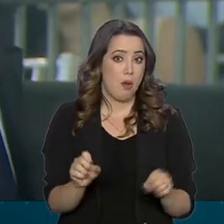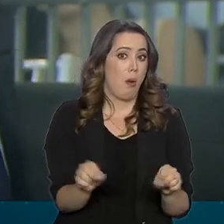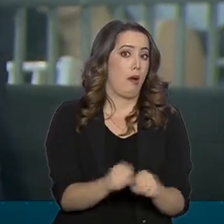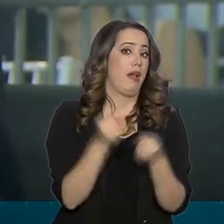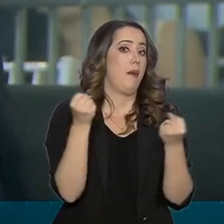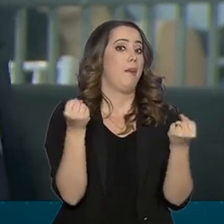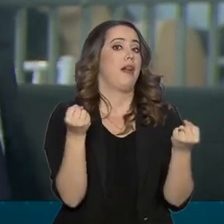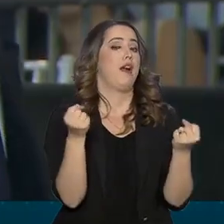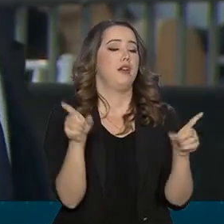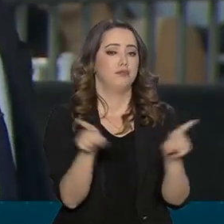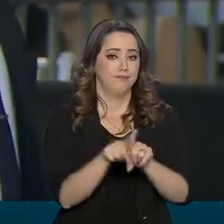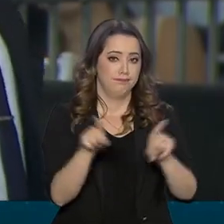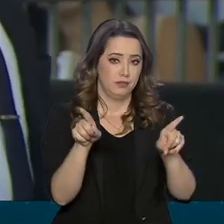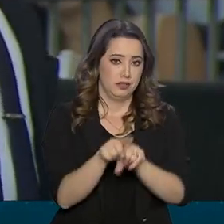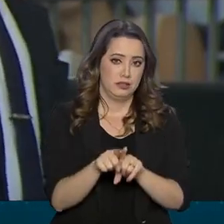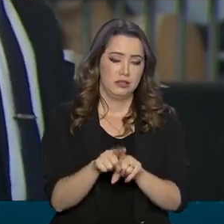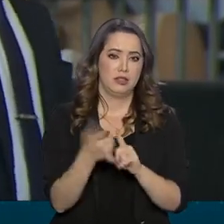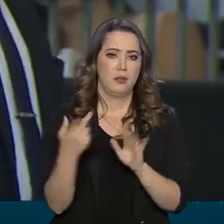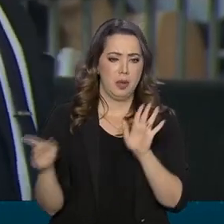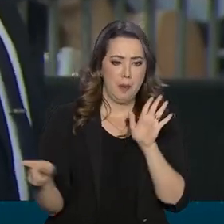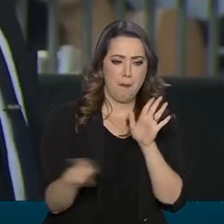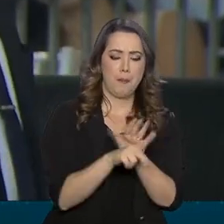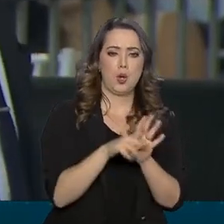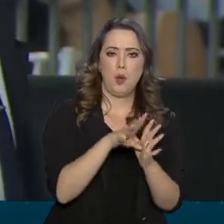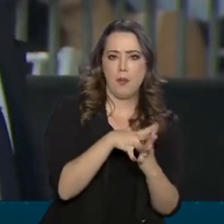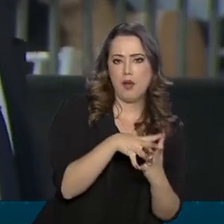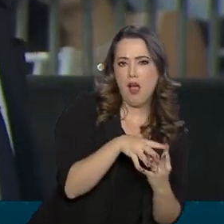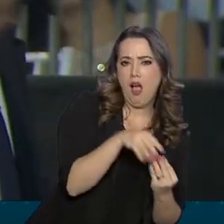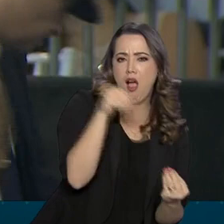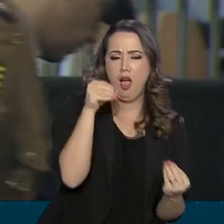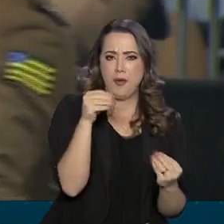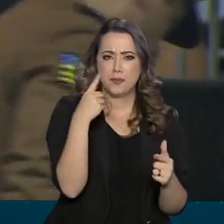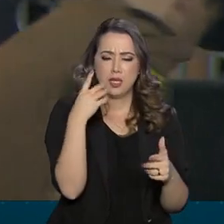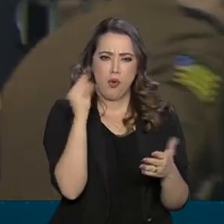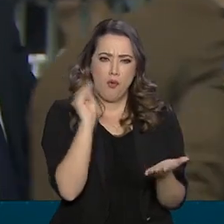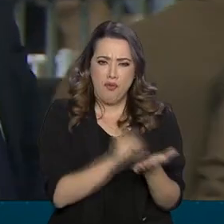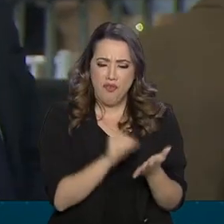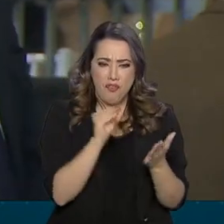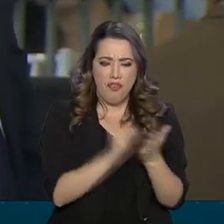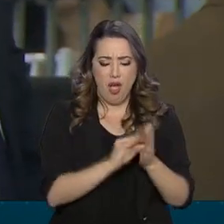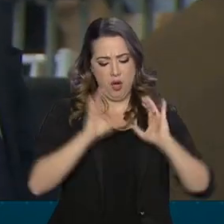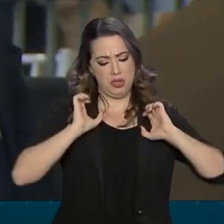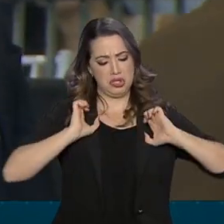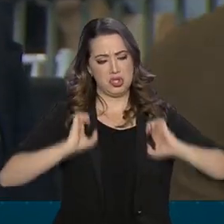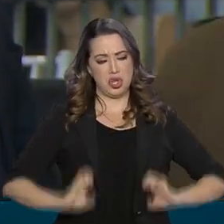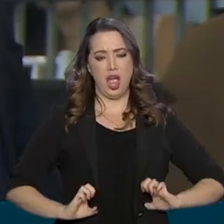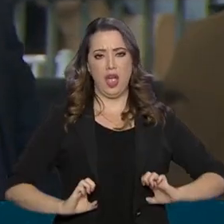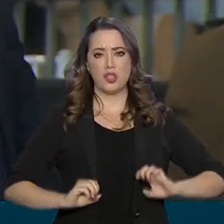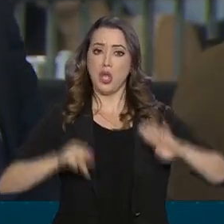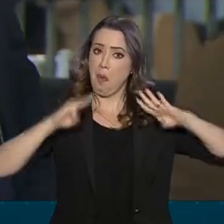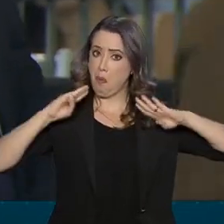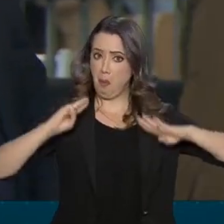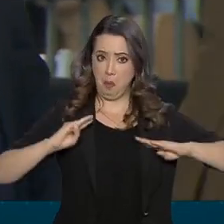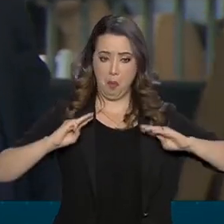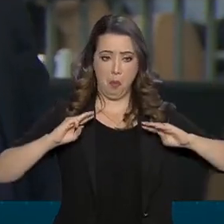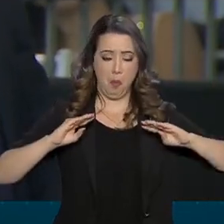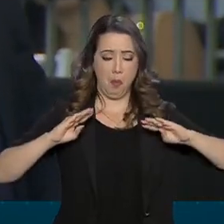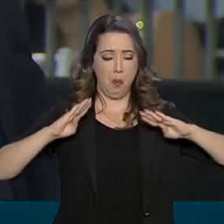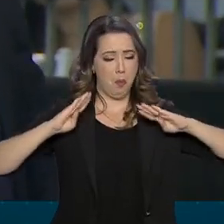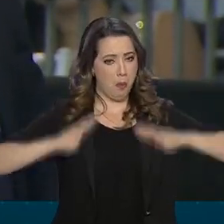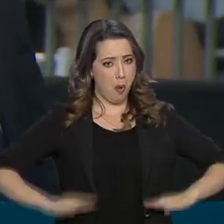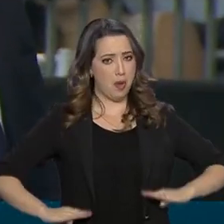também, atingido na sua alma, numa crise ética e moral nunca visto na história do